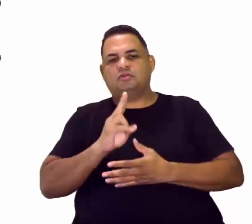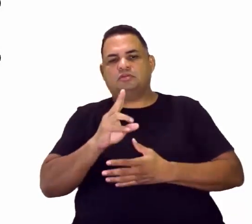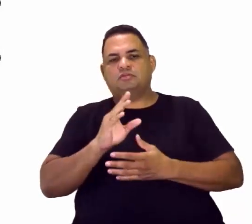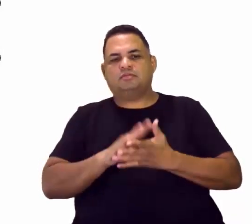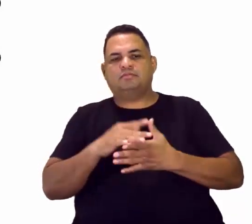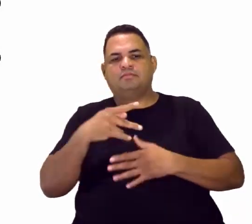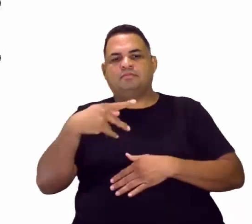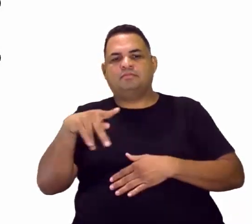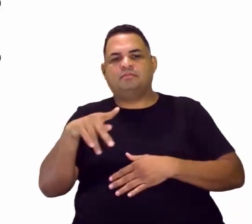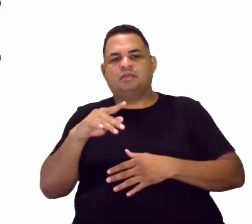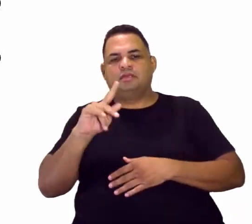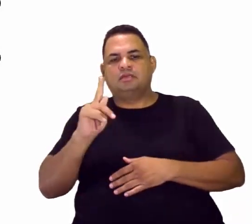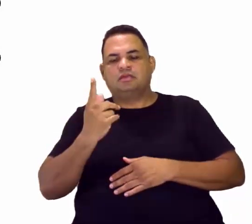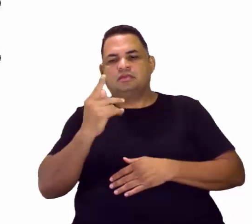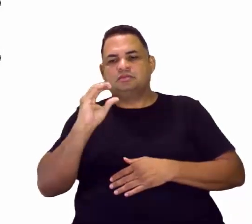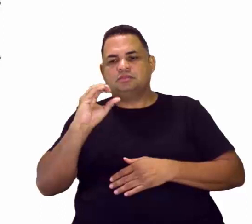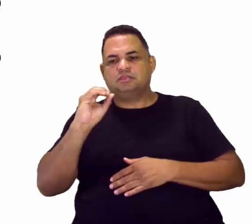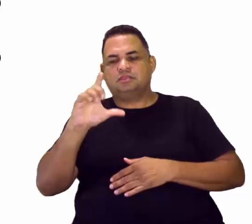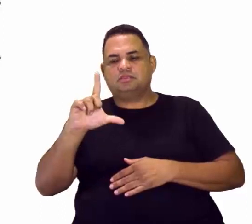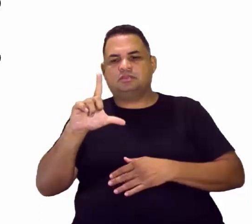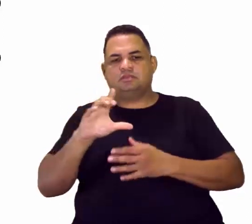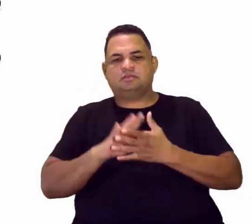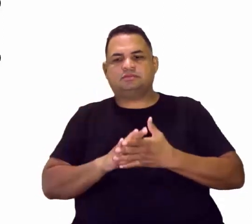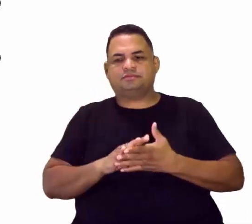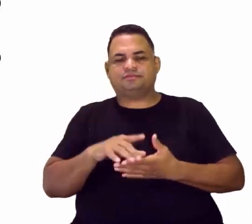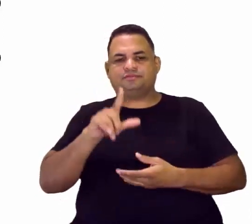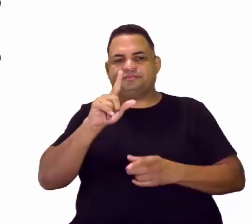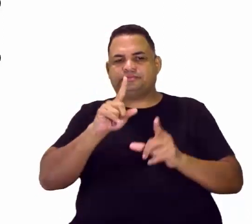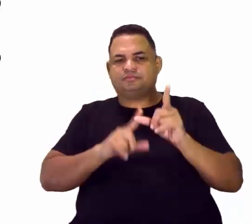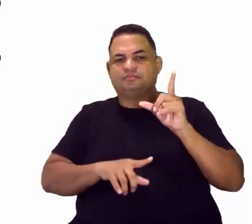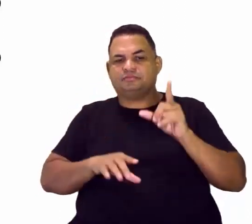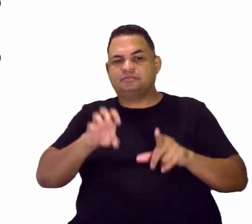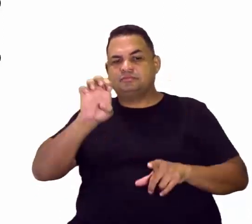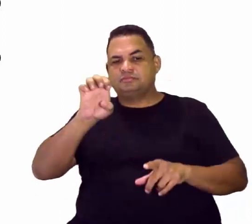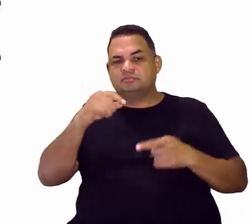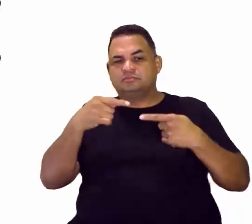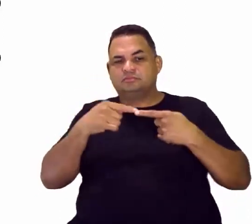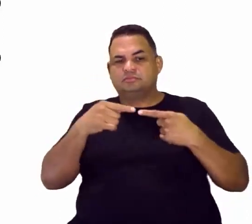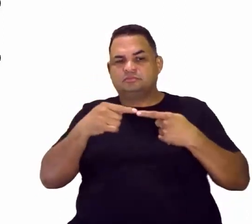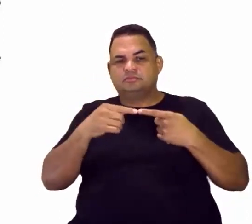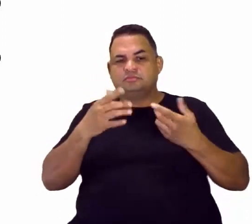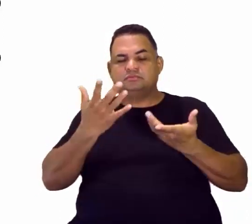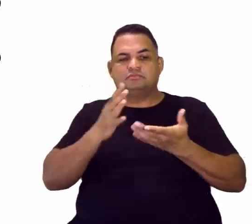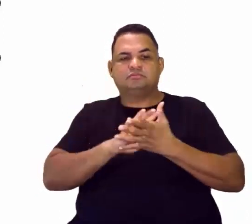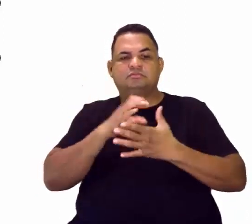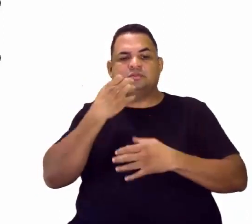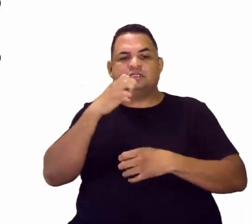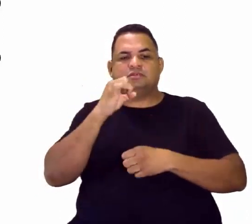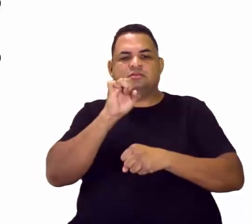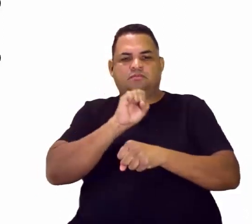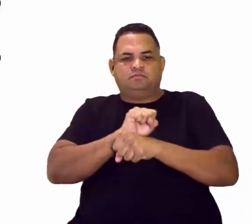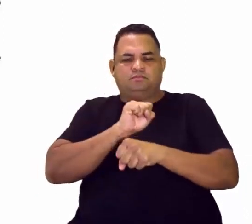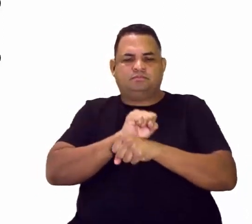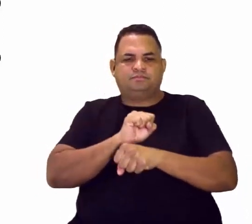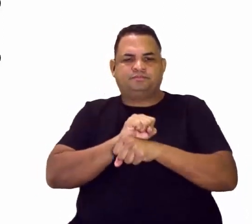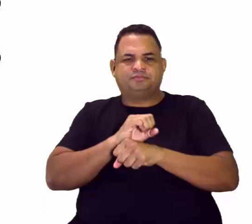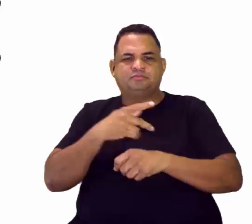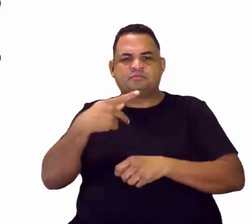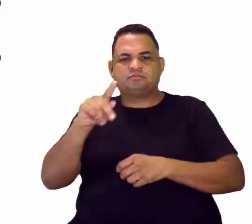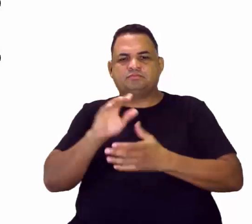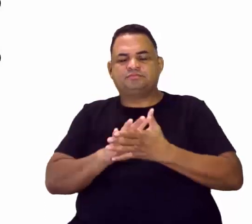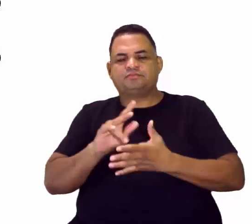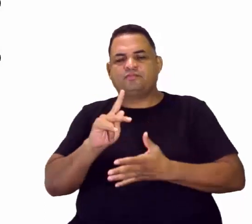permanente para HCl. E a letra E, ligação eletrostática para HF